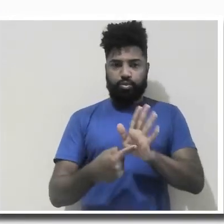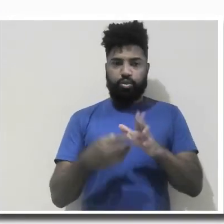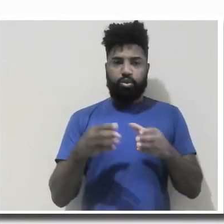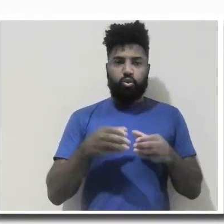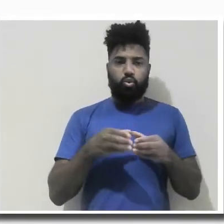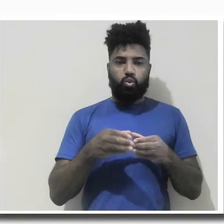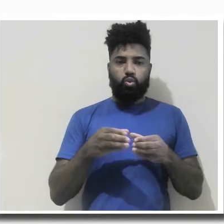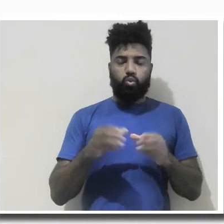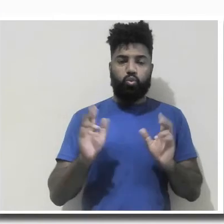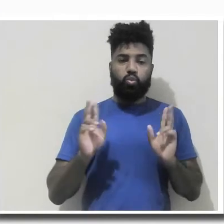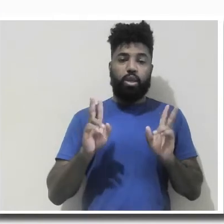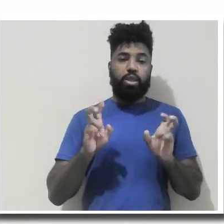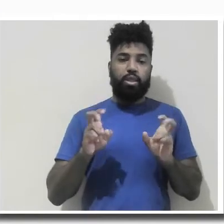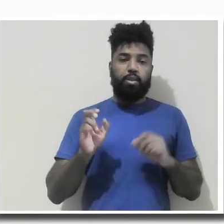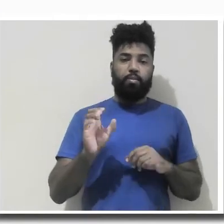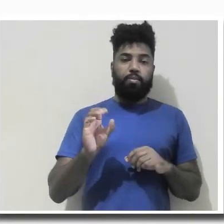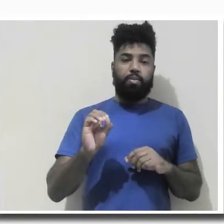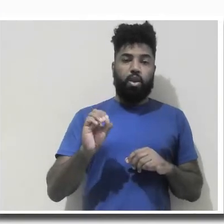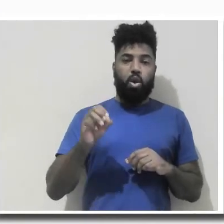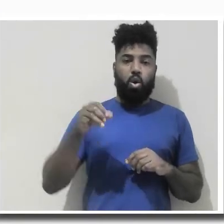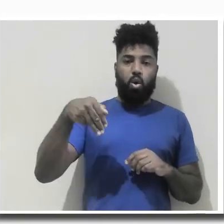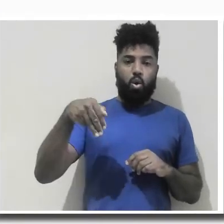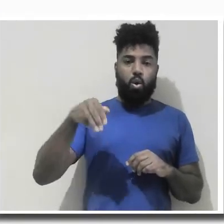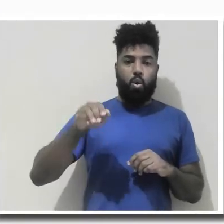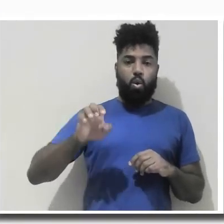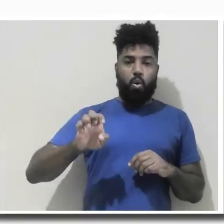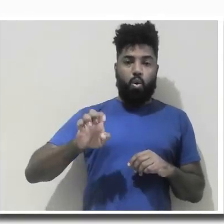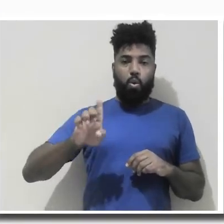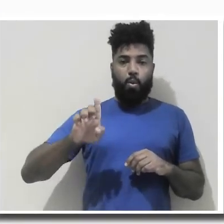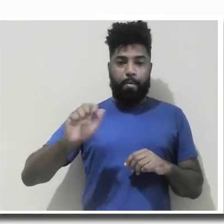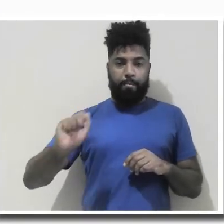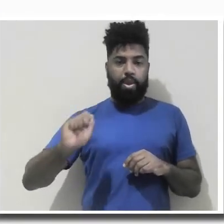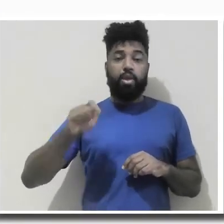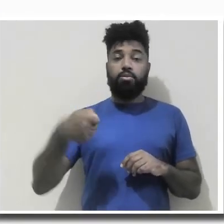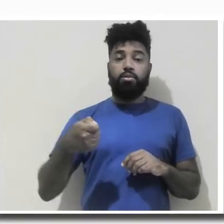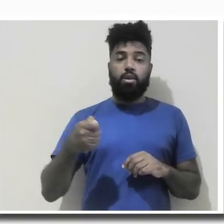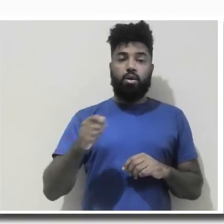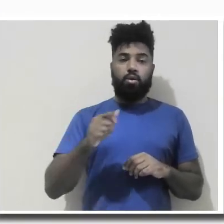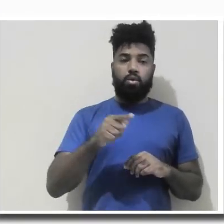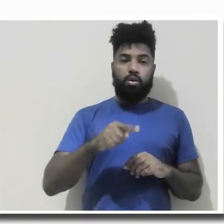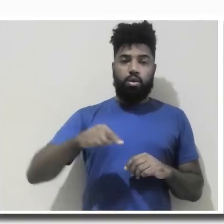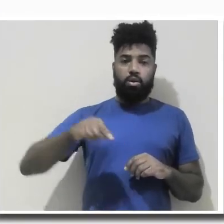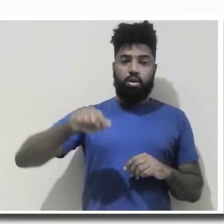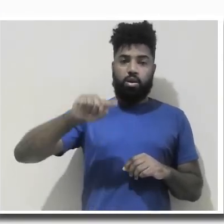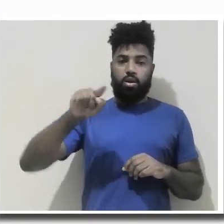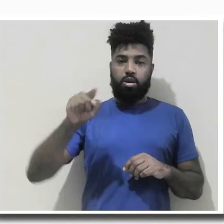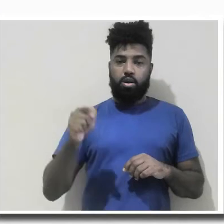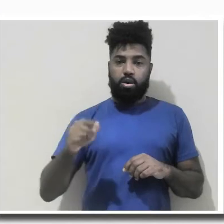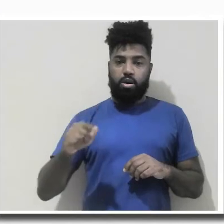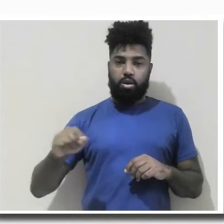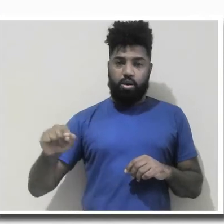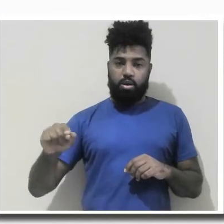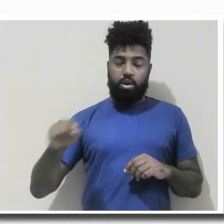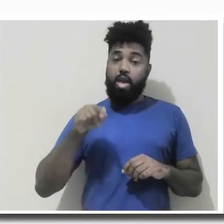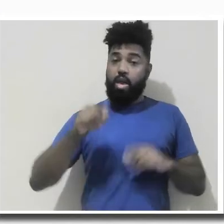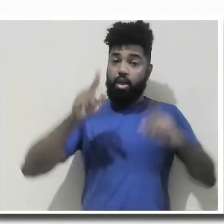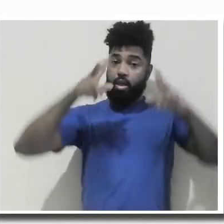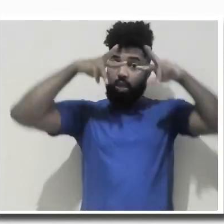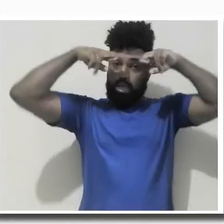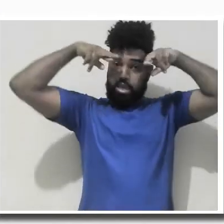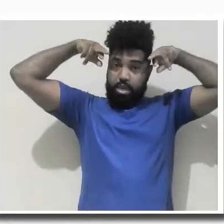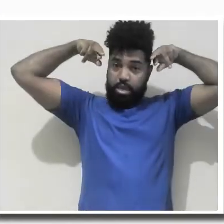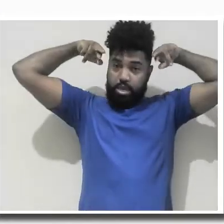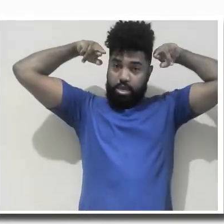Vou criar um conjunto aqui, vou chamar de ômega, que é uma letra grega maiúscula. Também posso utilizar uma letra